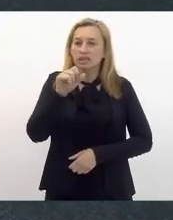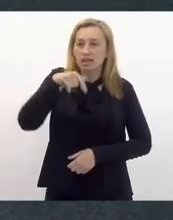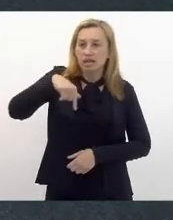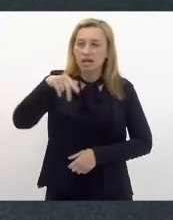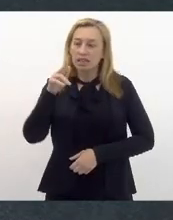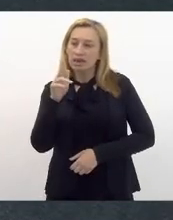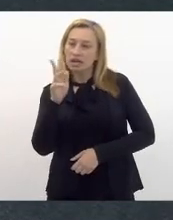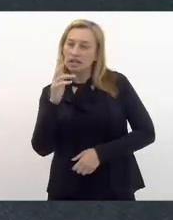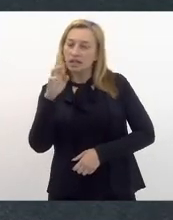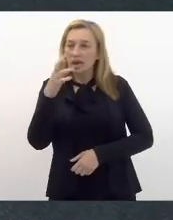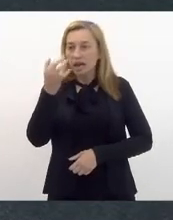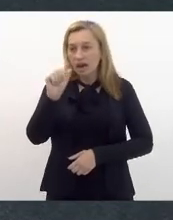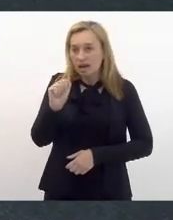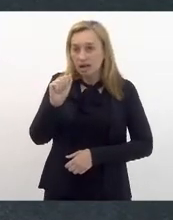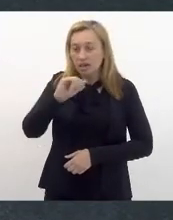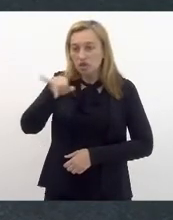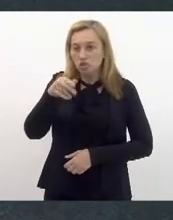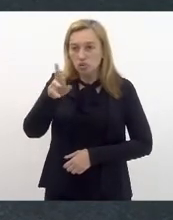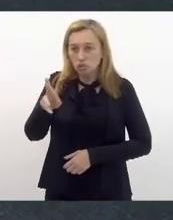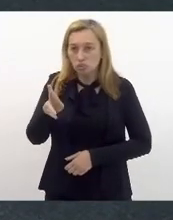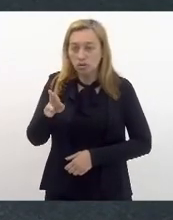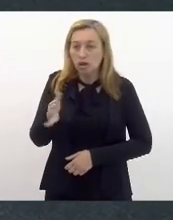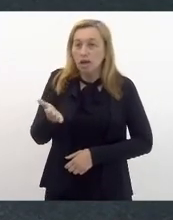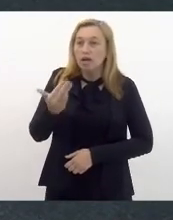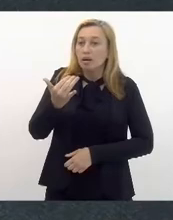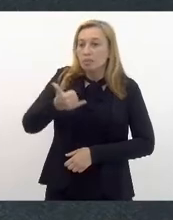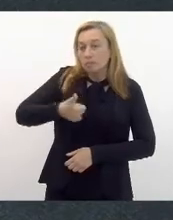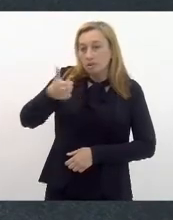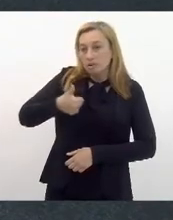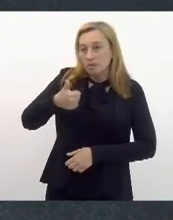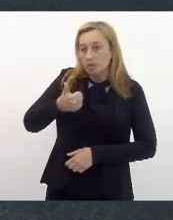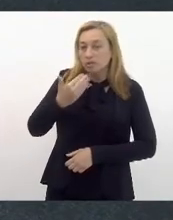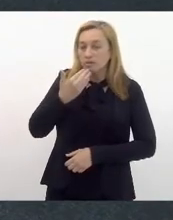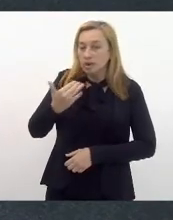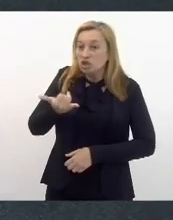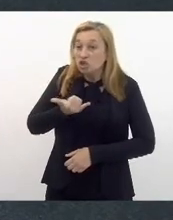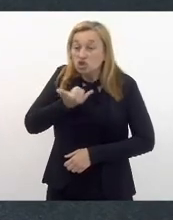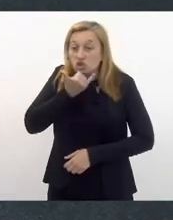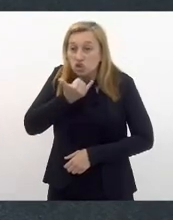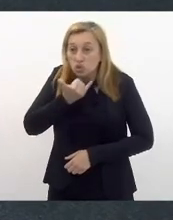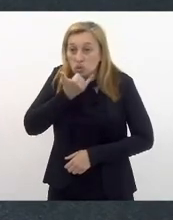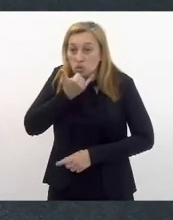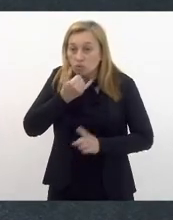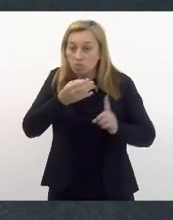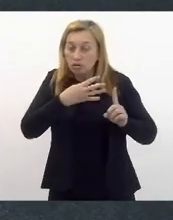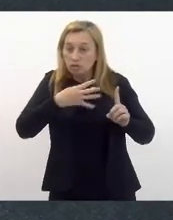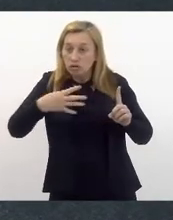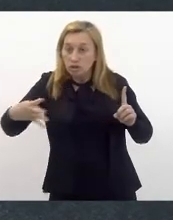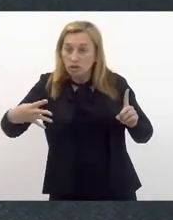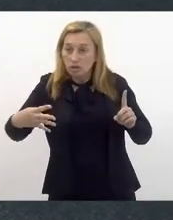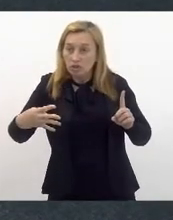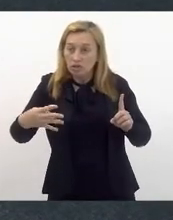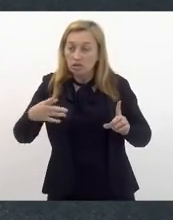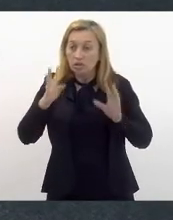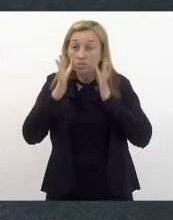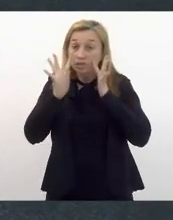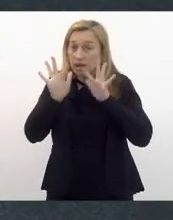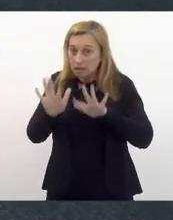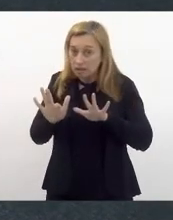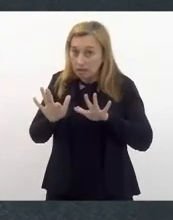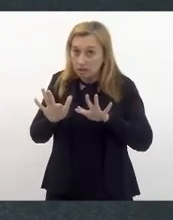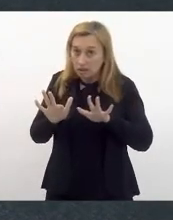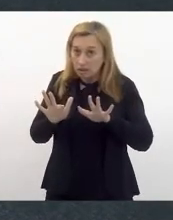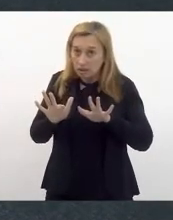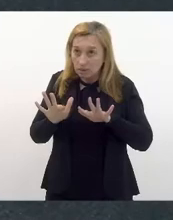Então eu quero pedir que com o primeiro pedir desculpas à população LGBT que ia mais por não ter sido atenta